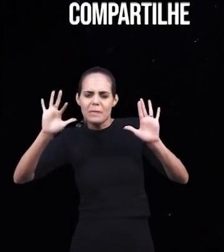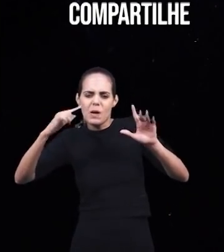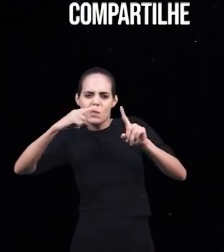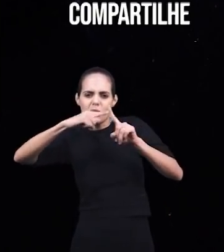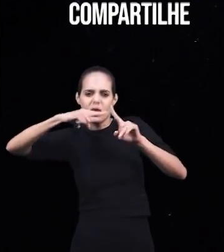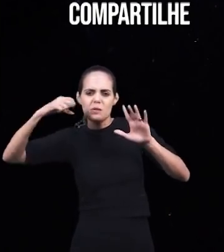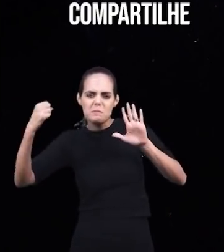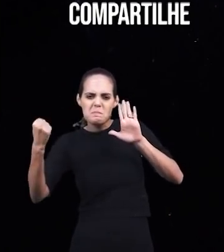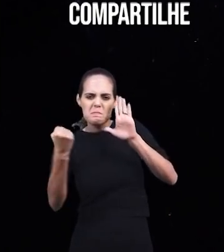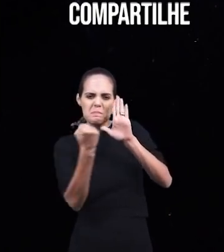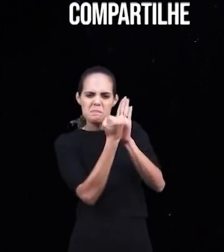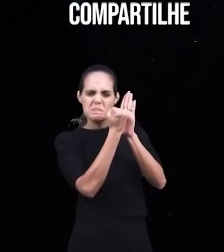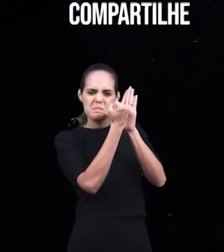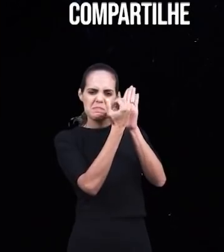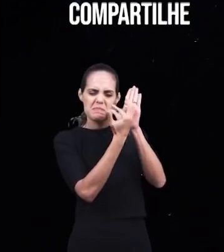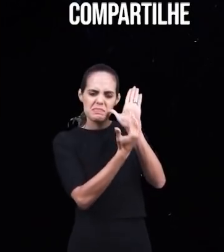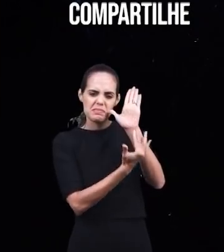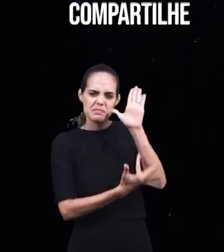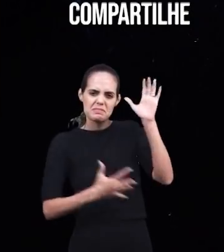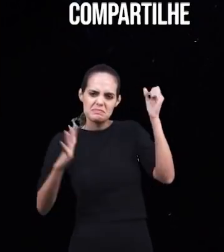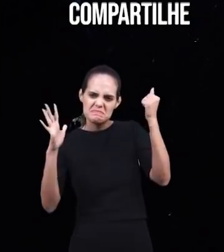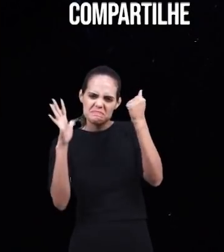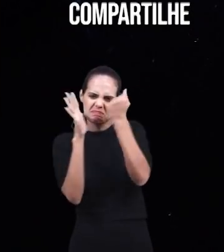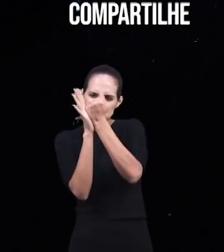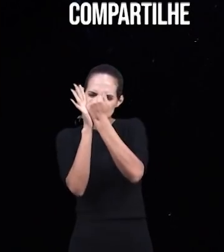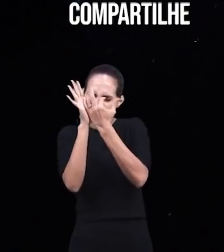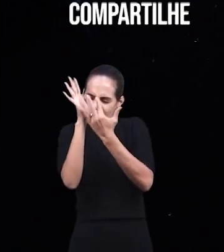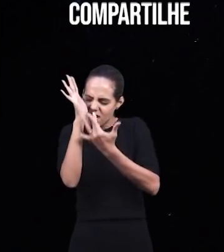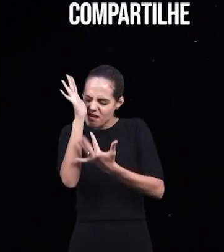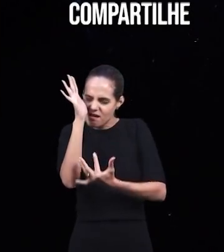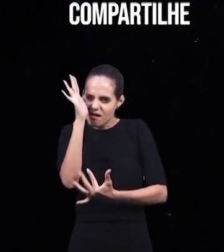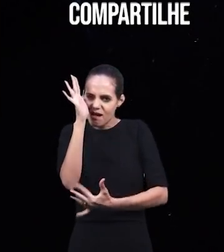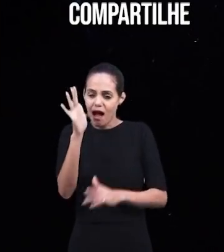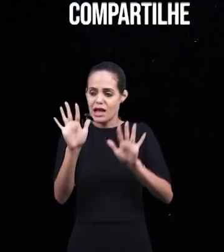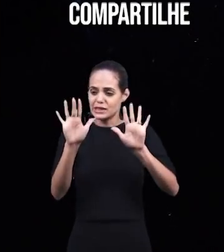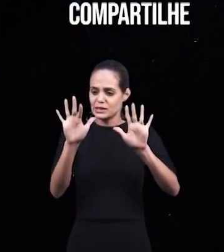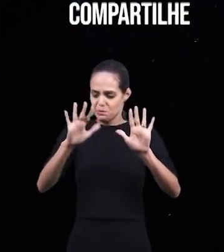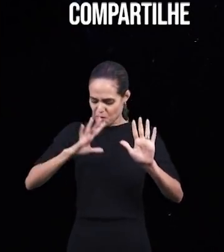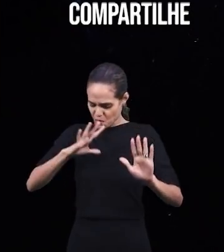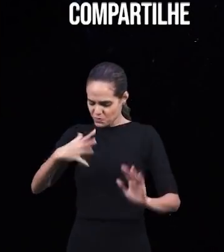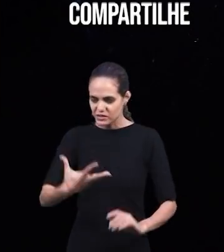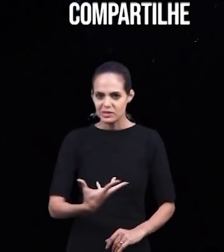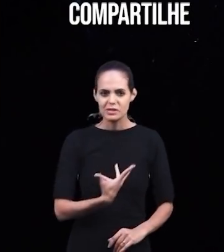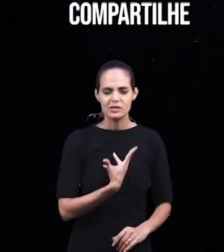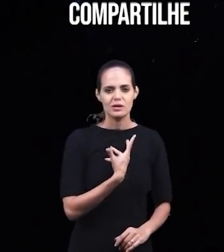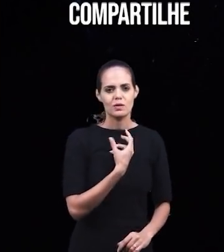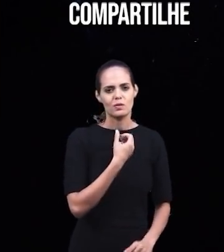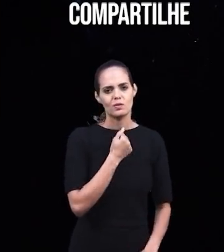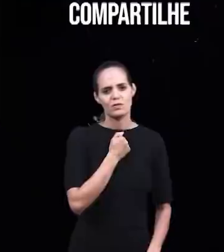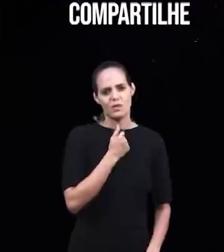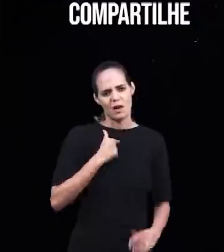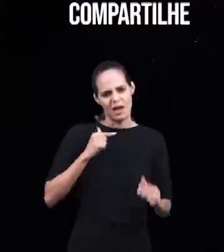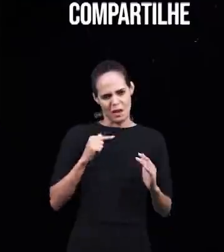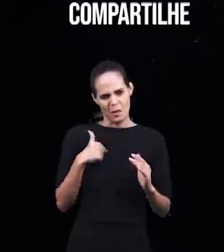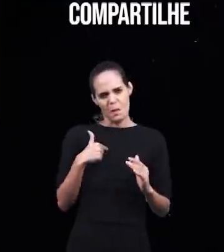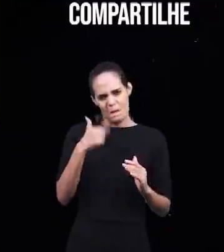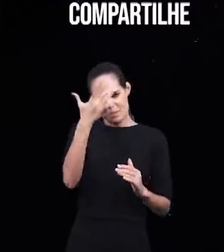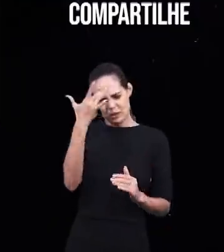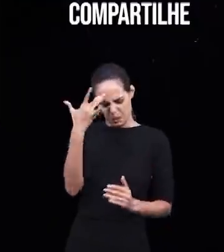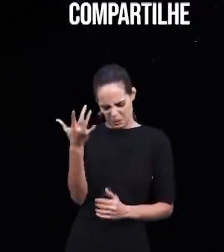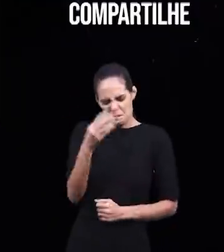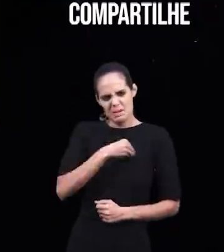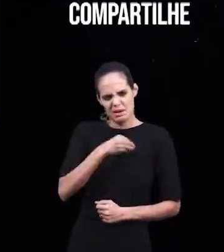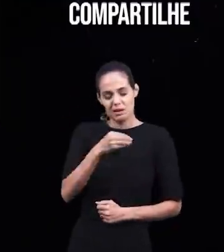cruz ferida me salvou, tão pecador. A